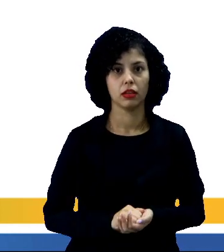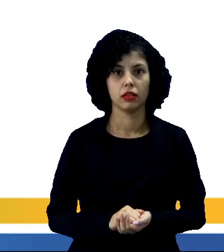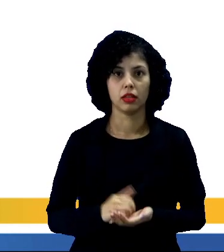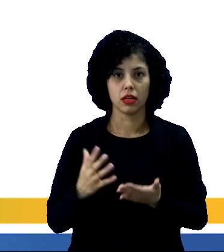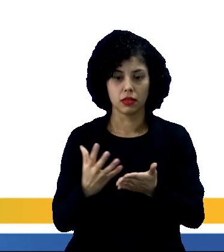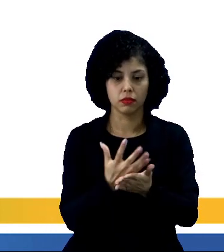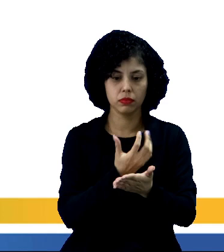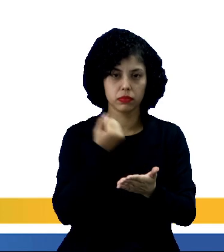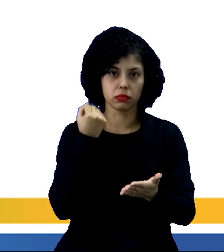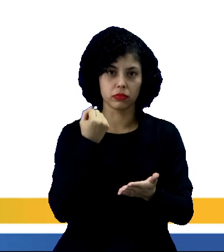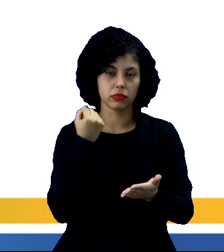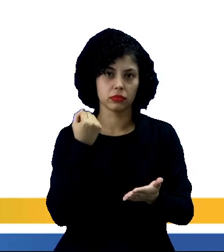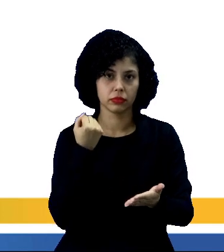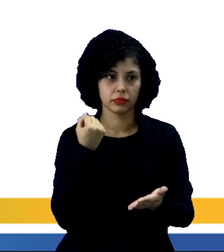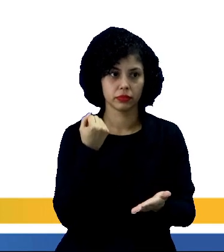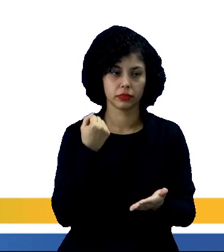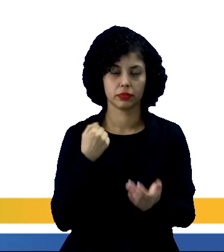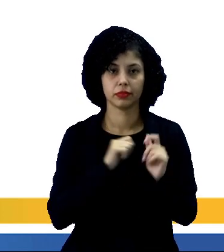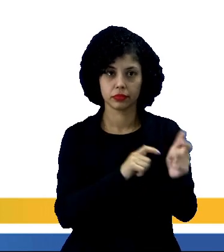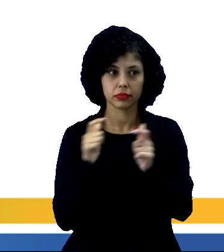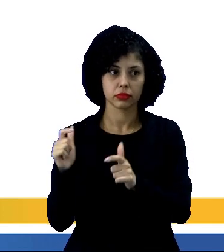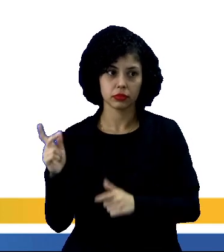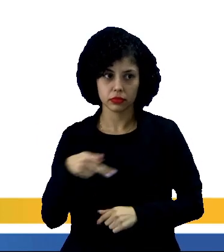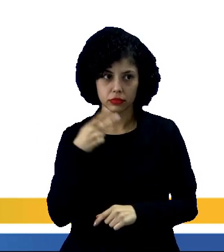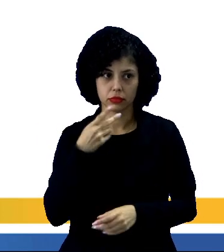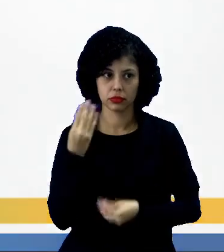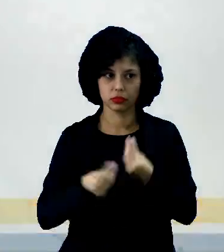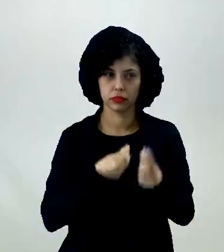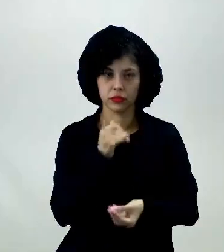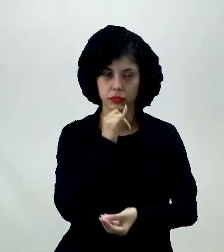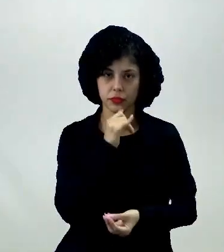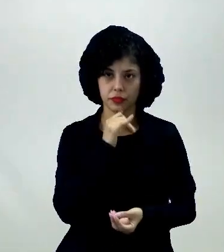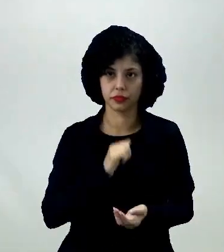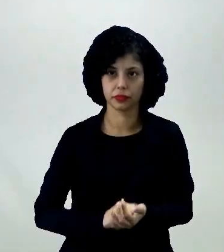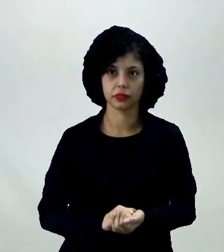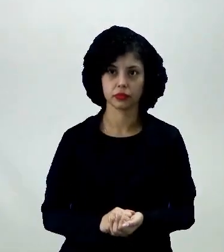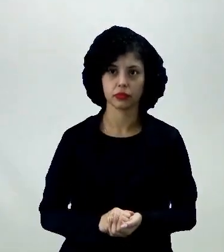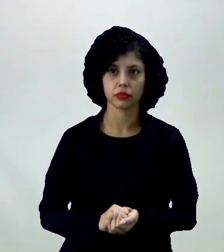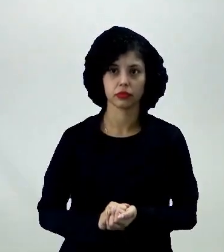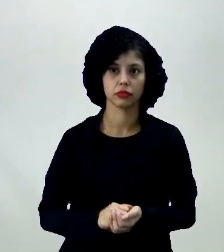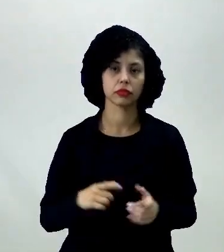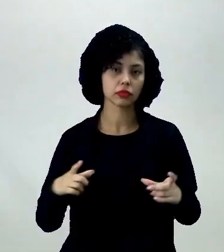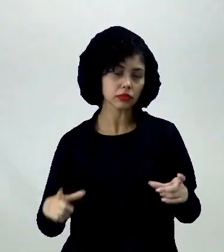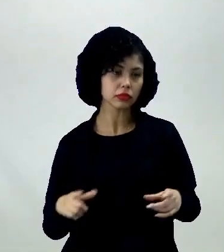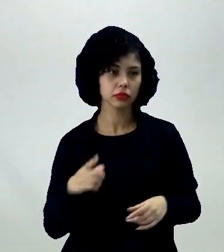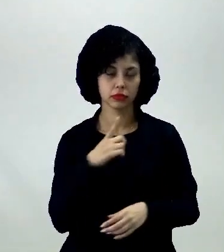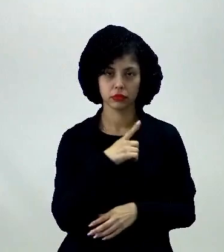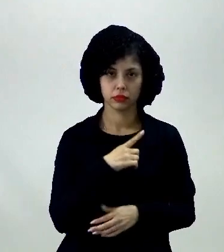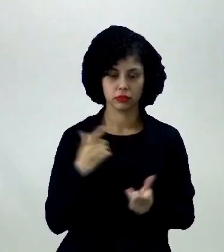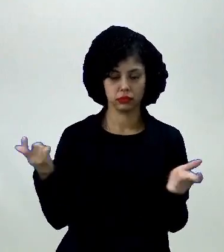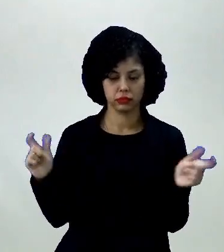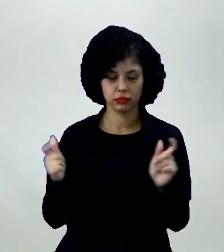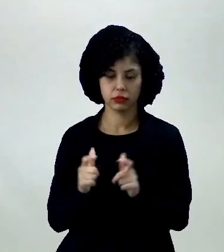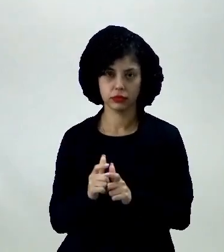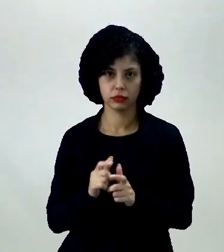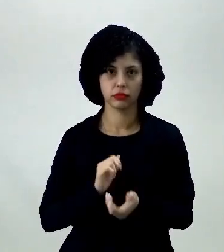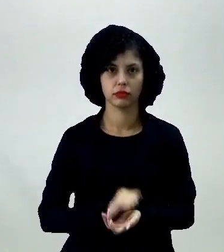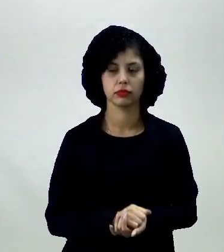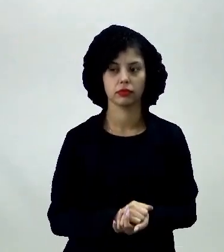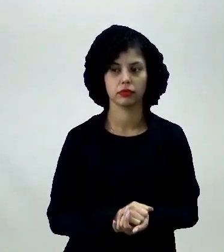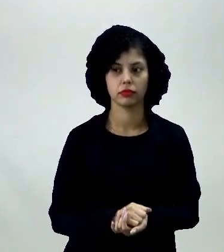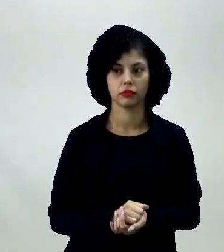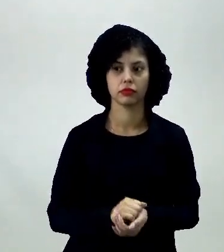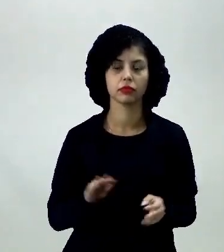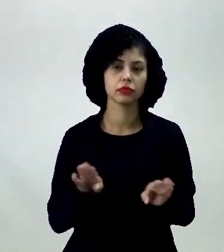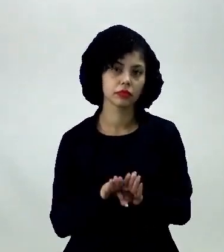estamos pegando exatamente no ambiente que eu falei, como por exemplo o disco, né? Então aí nós temos uma menor taxa de corrosão,